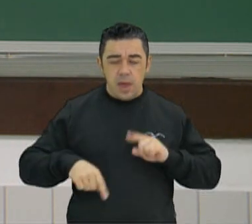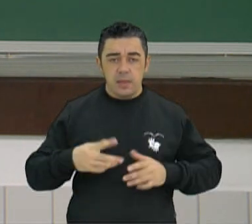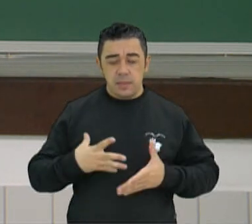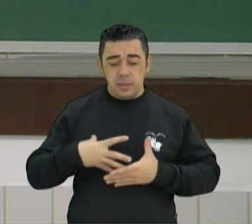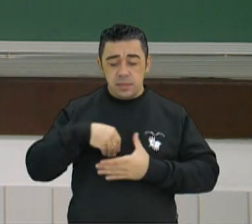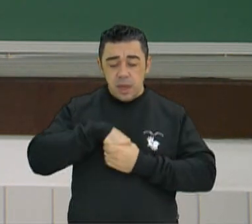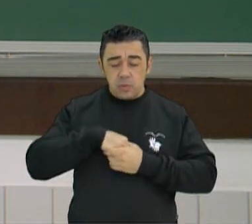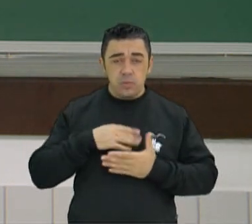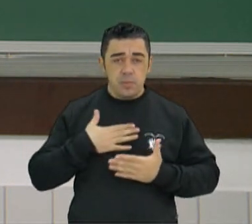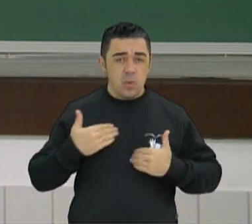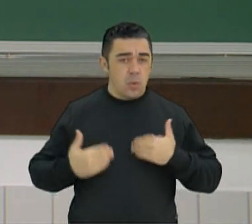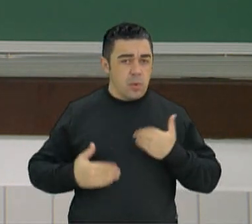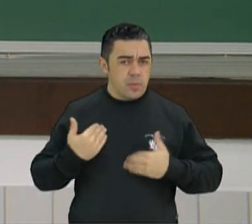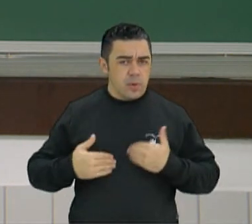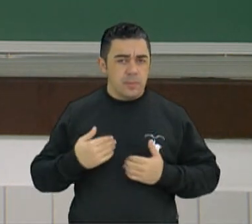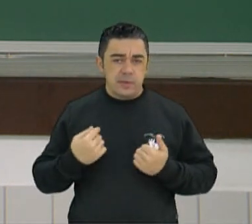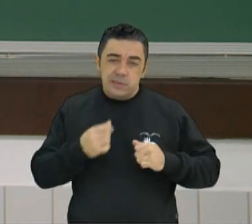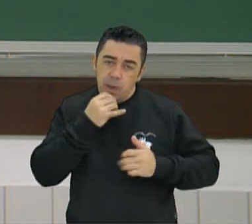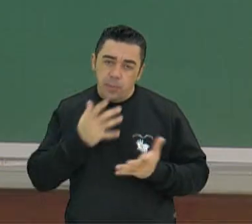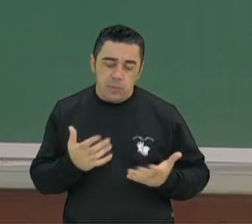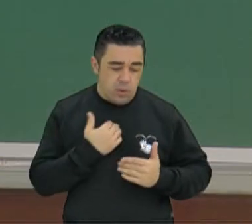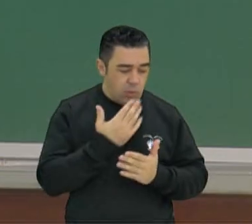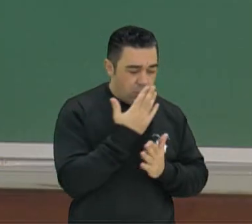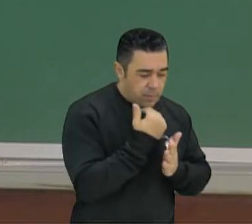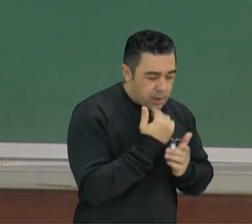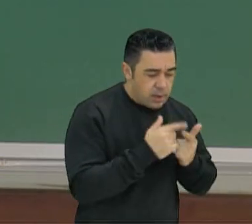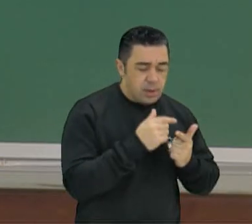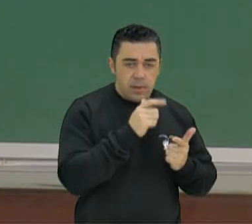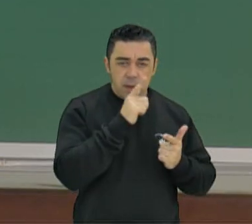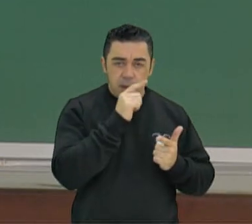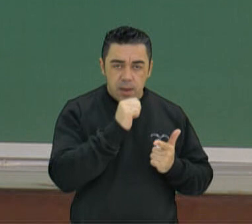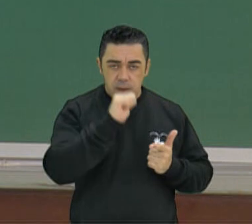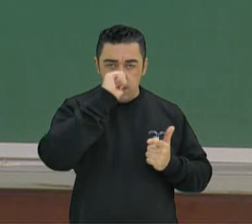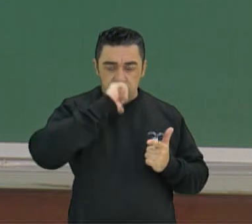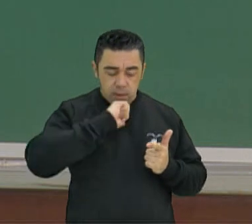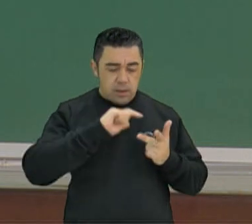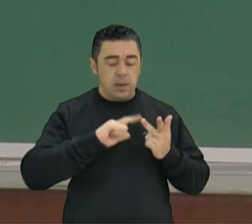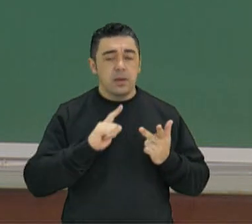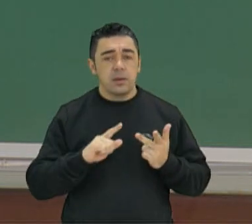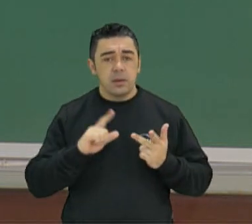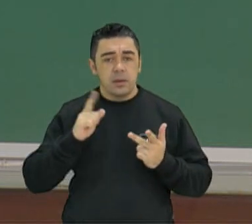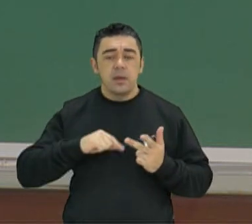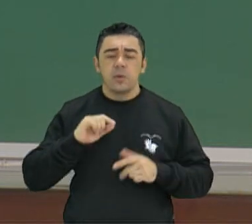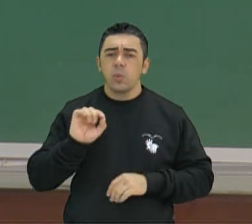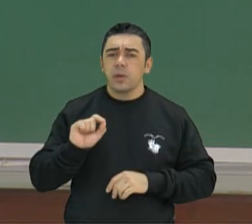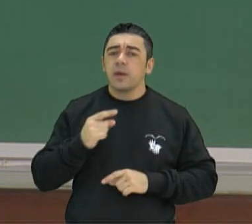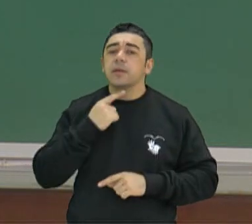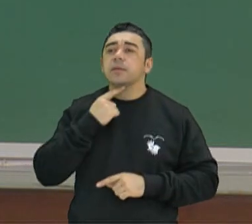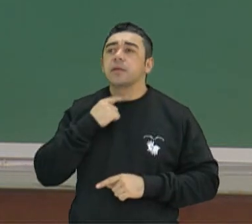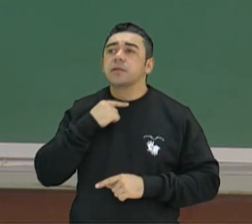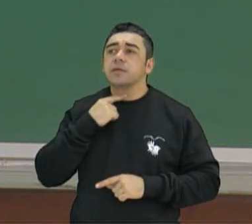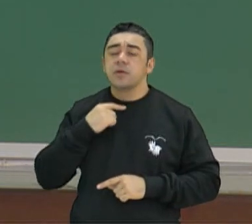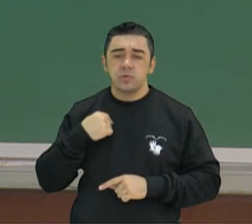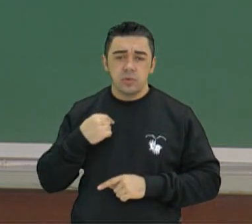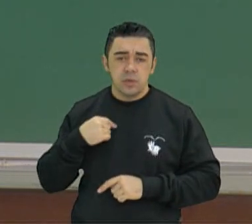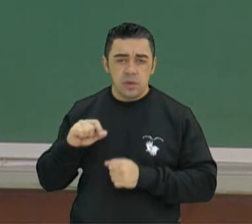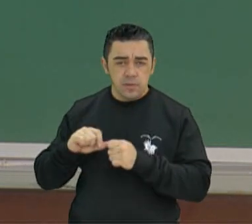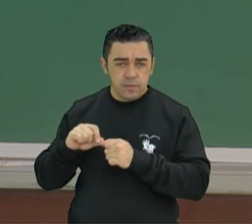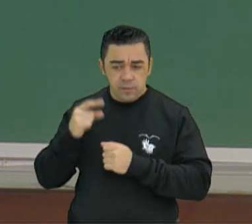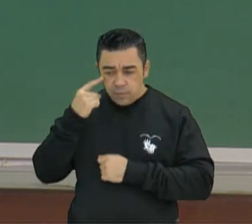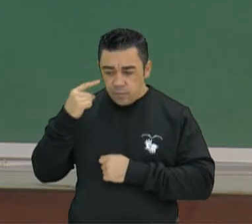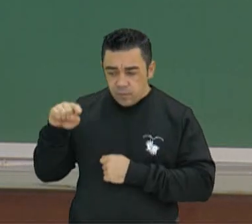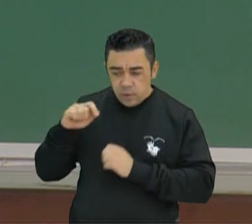Então, necessidade de se alimentar, de beber e assim por diante. E o desejo, algo criado socialmente.